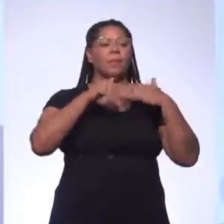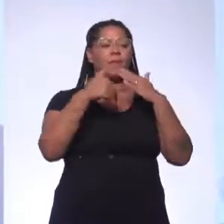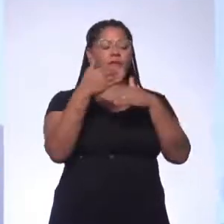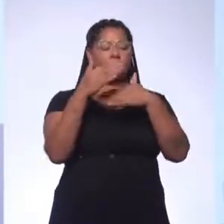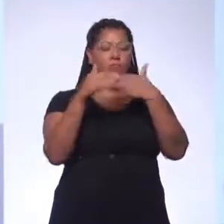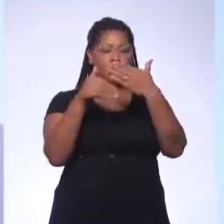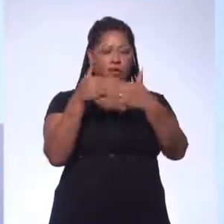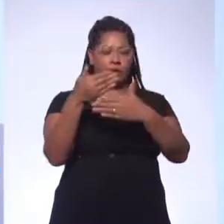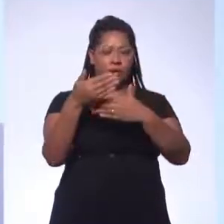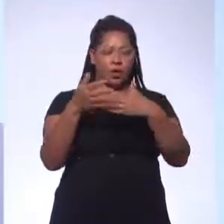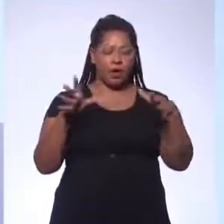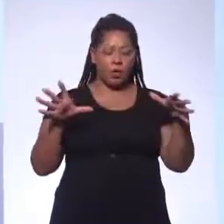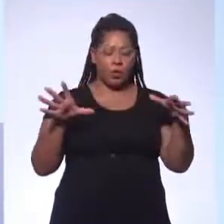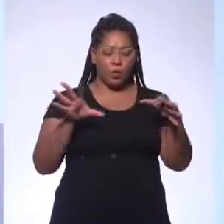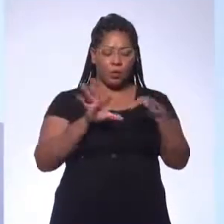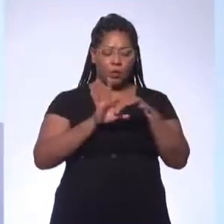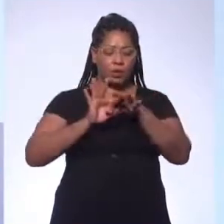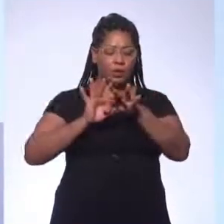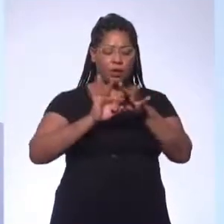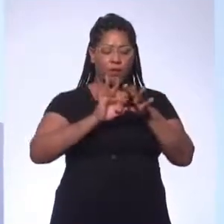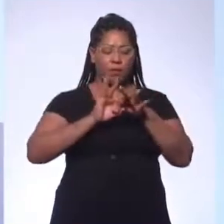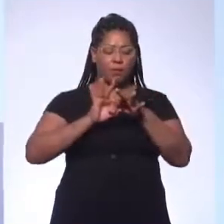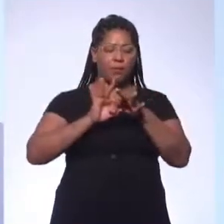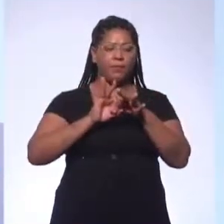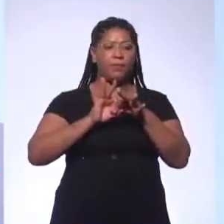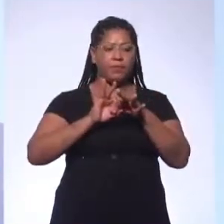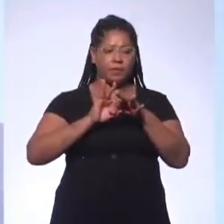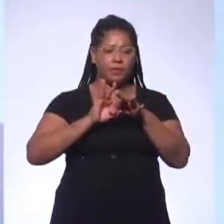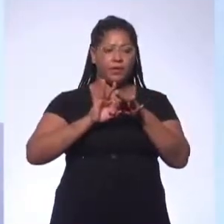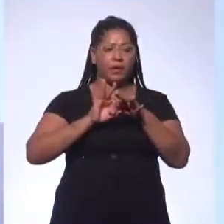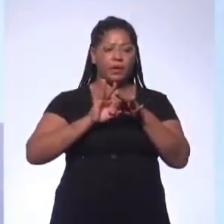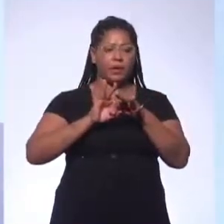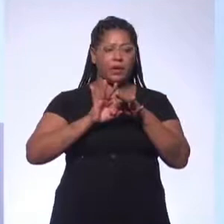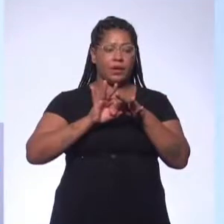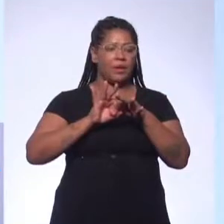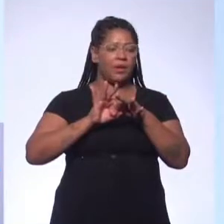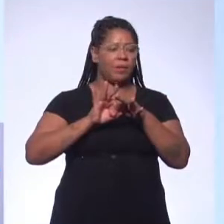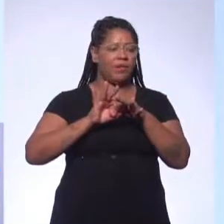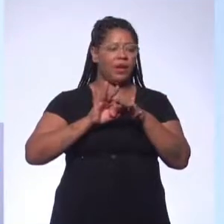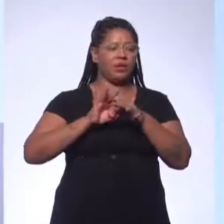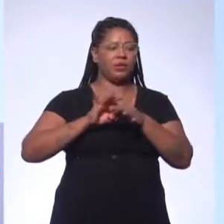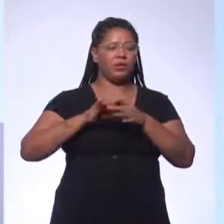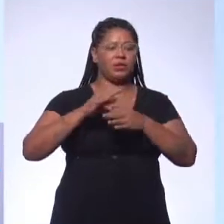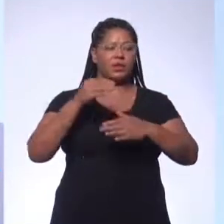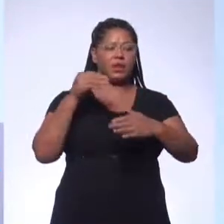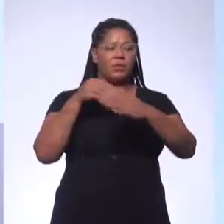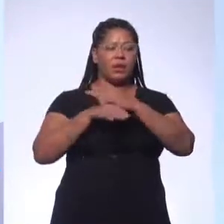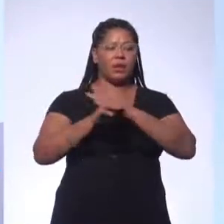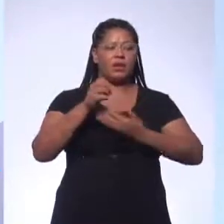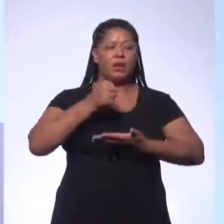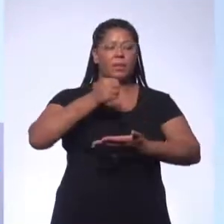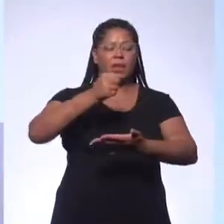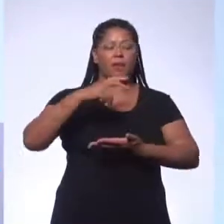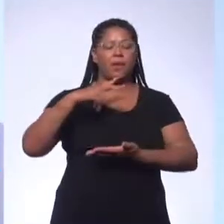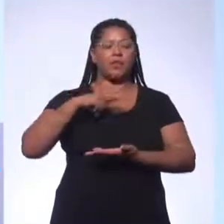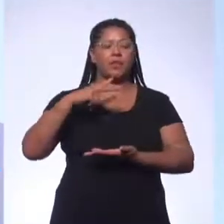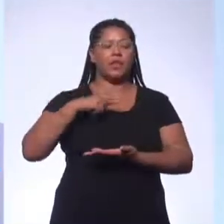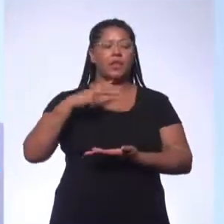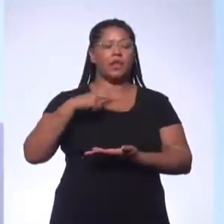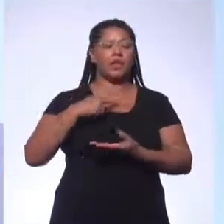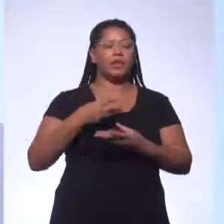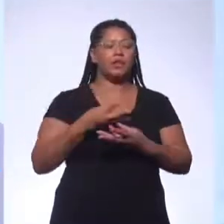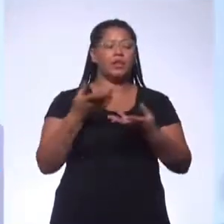momento que a União Soviética ela permite a entrada do capital privado, ela gera estímulos para a